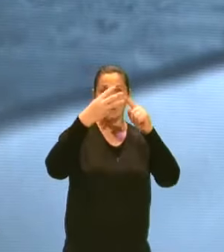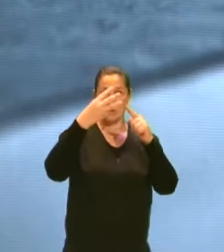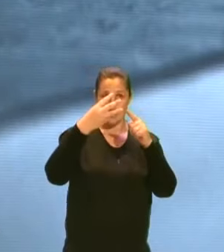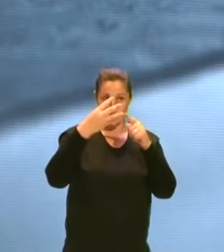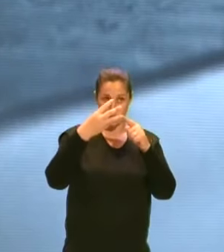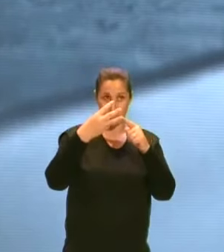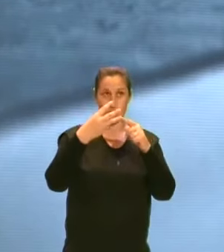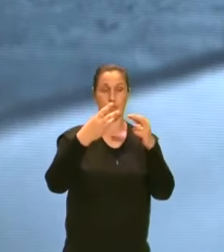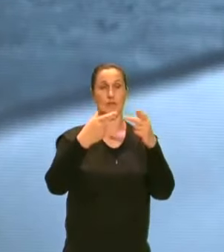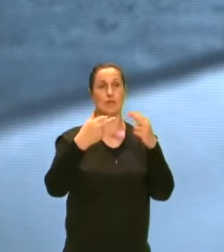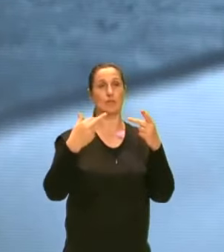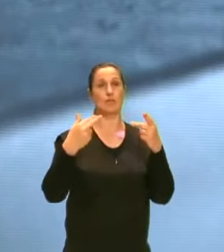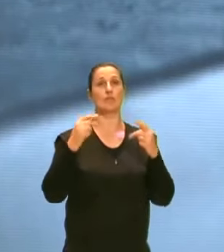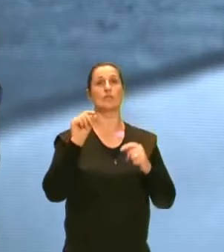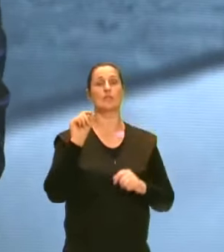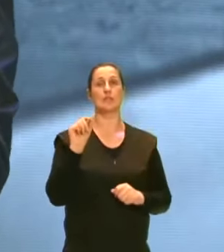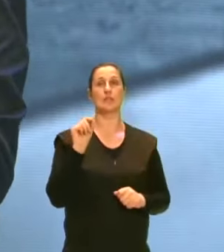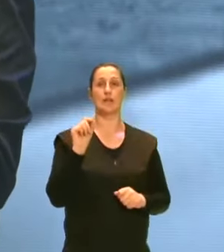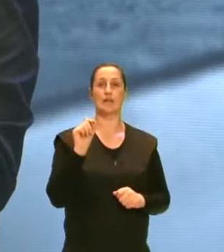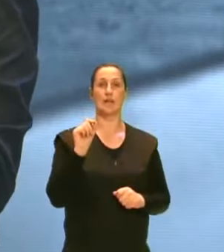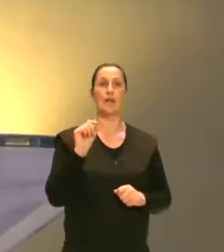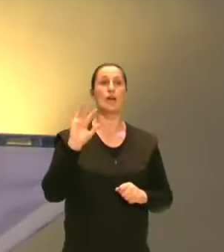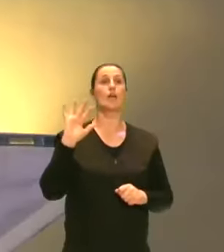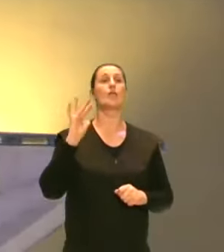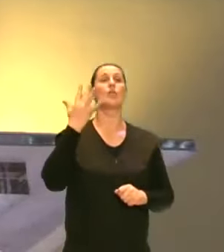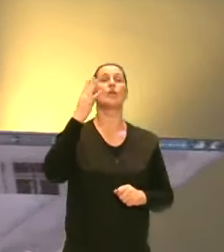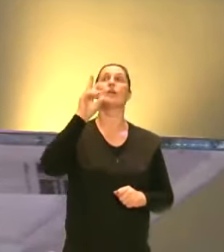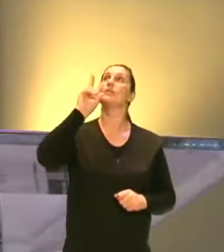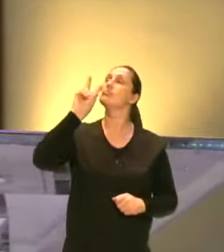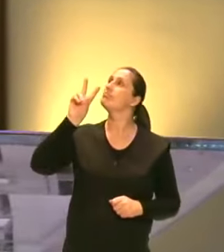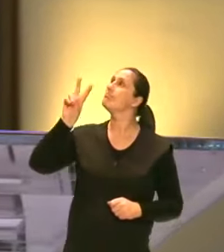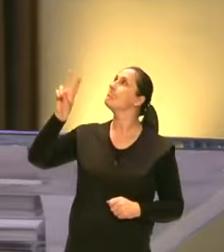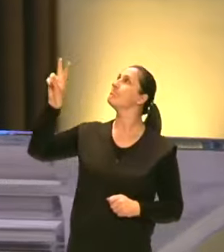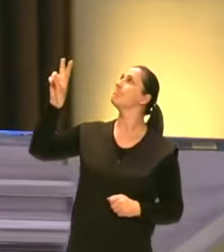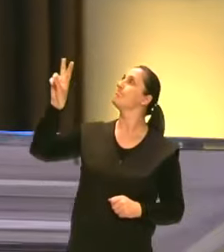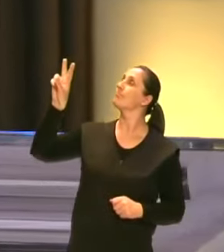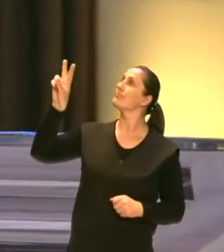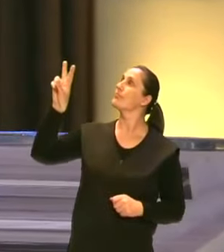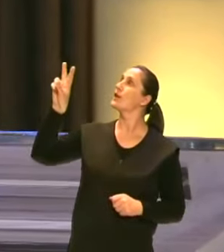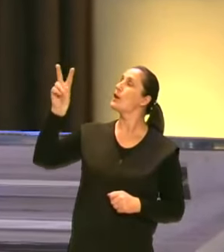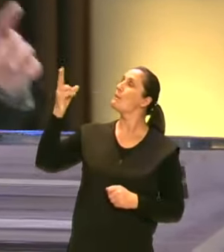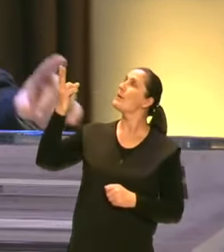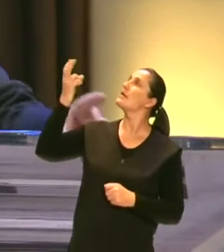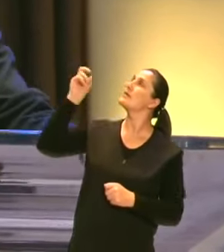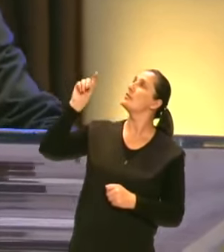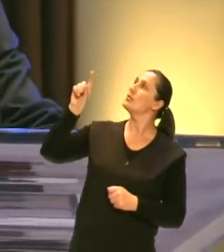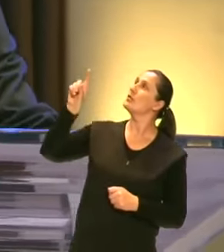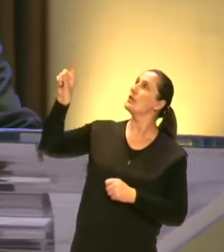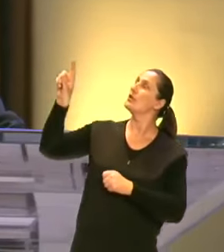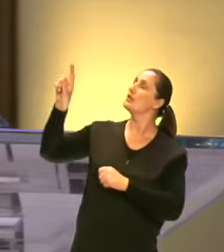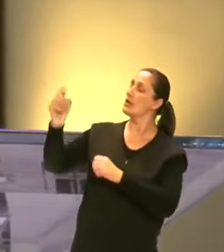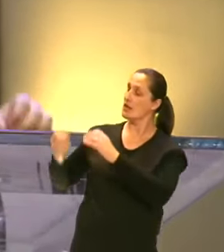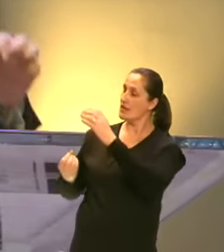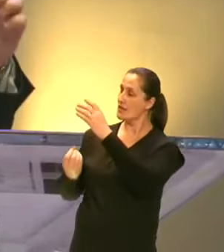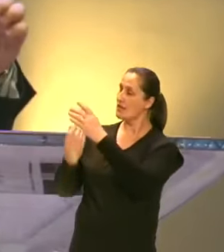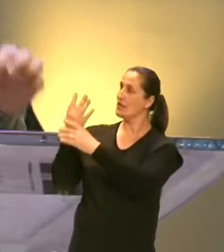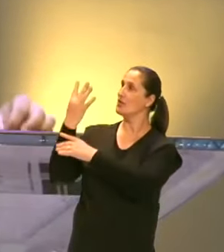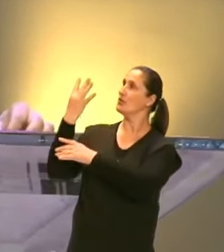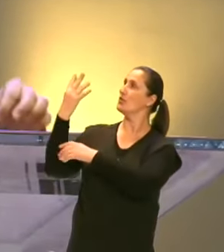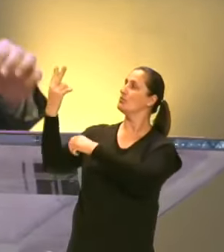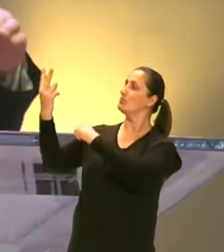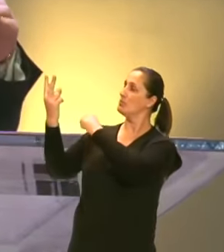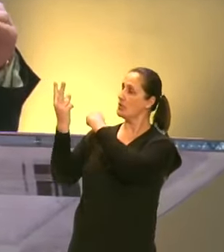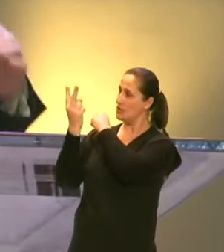elevo os meus olhos, eu vejo um Deus criador, eu vejo um Deus protetor, e eu vejo